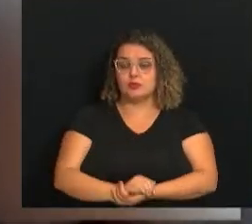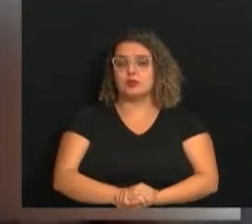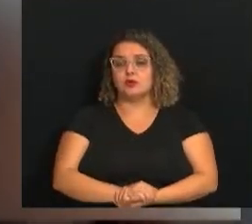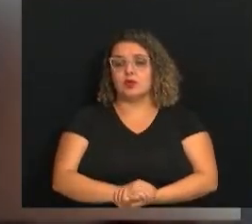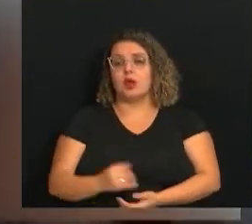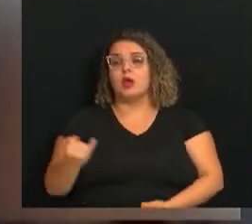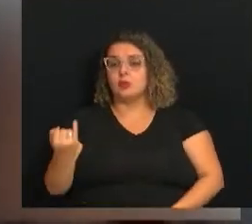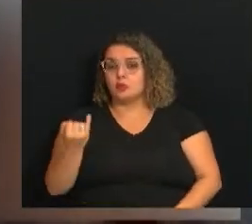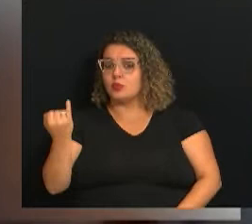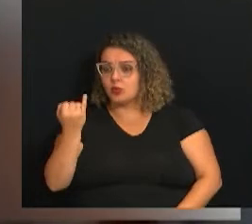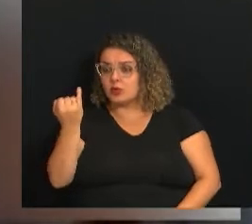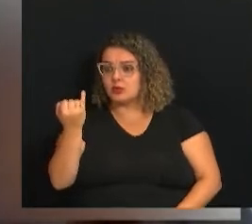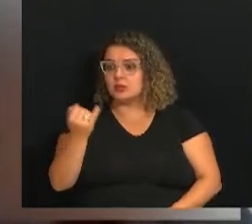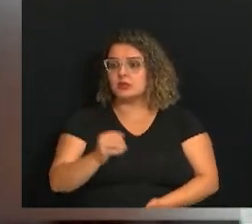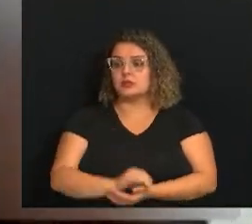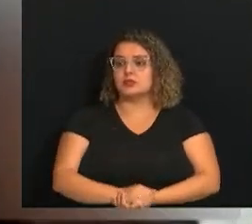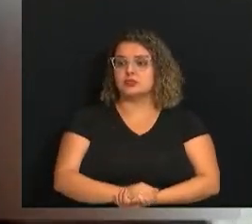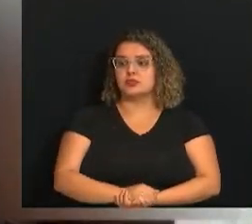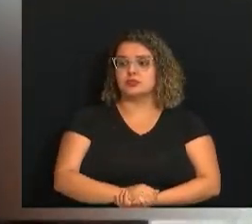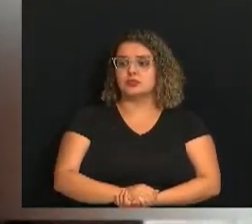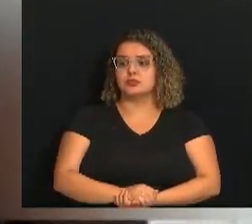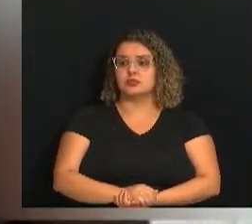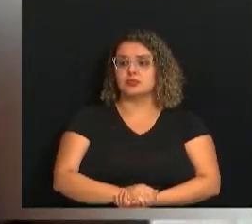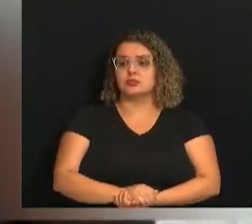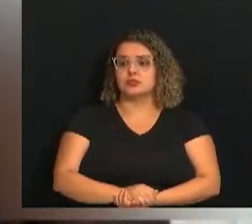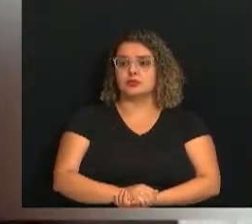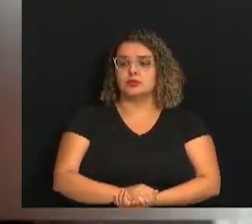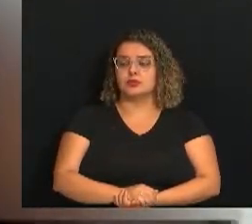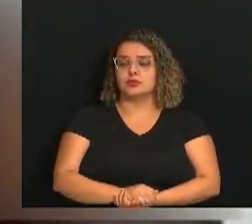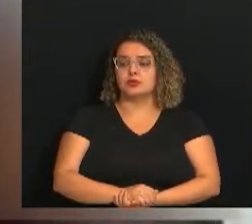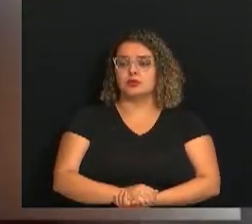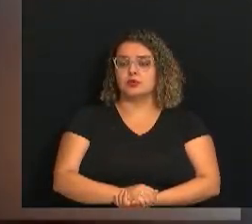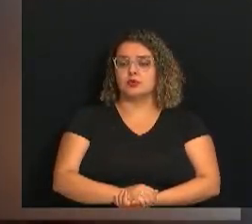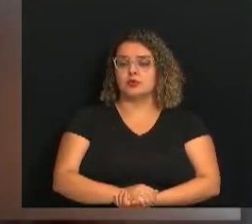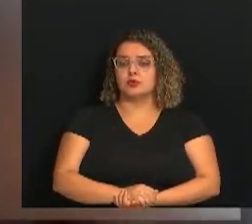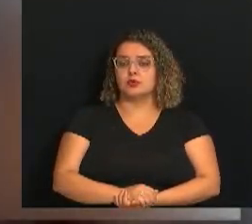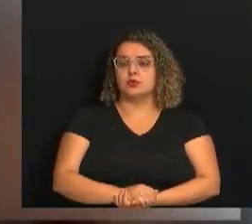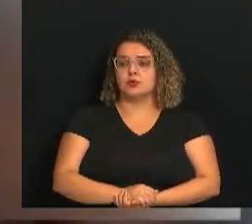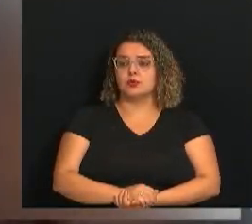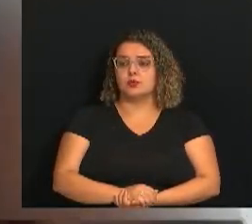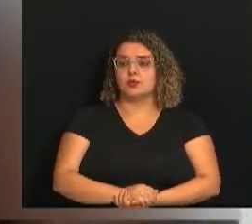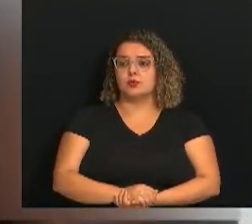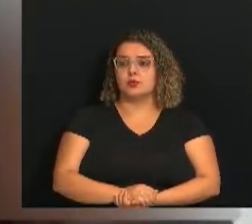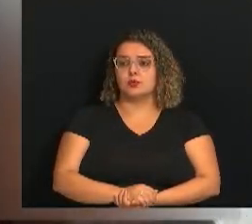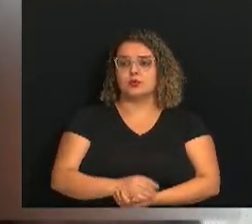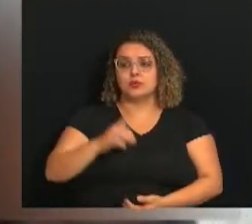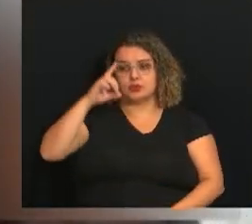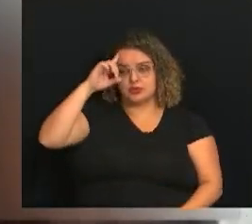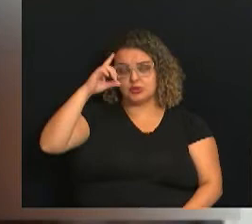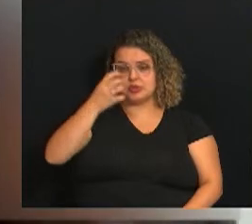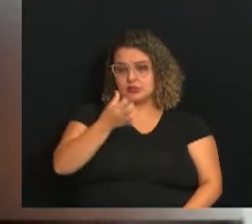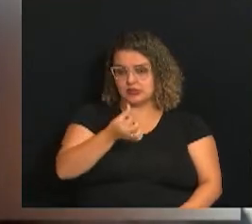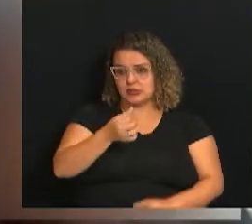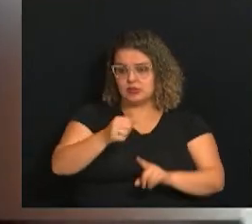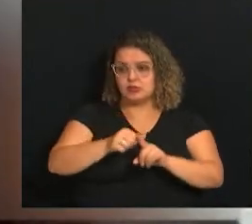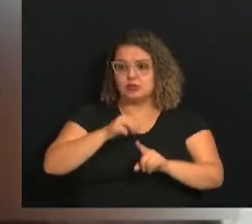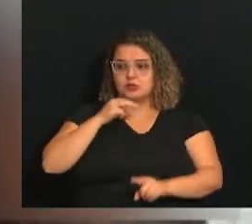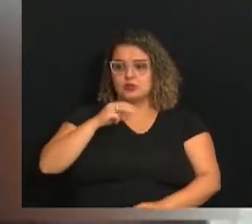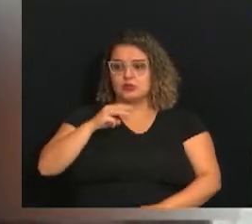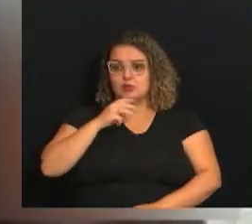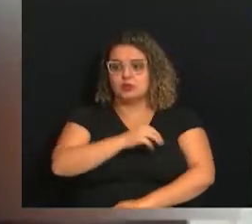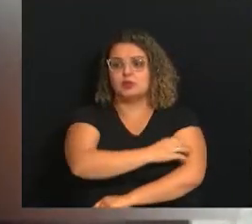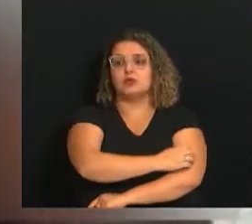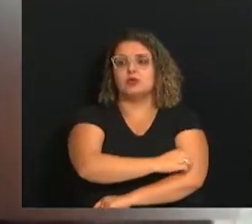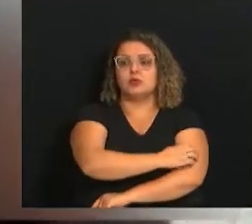importante para a optometria por exemplo, o dia 6 de março se comemora o dia do